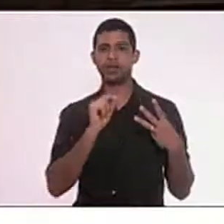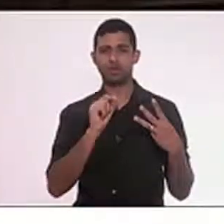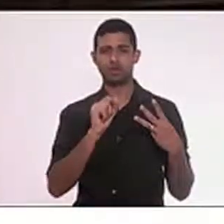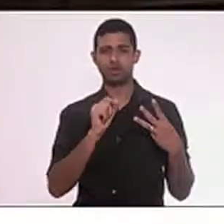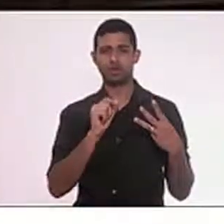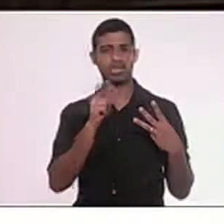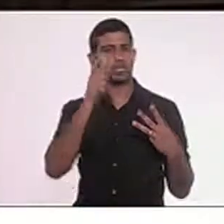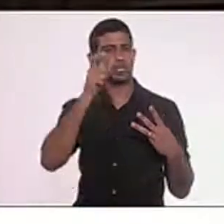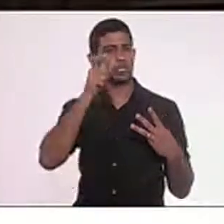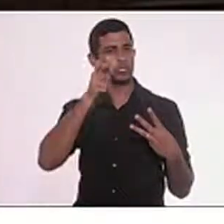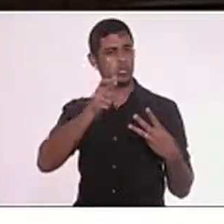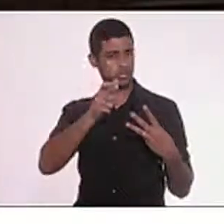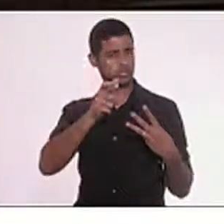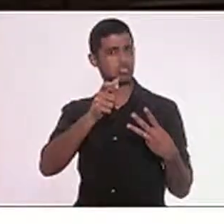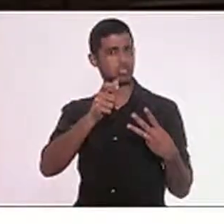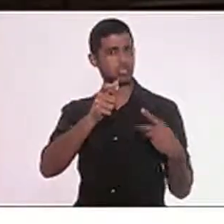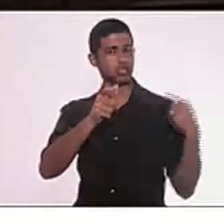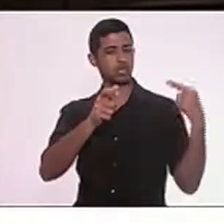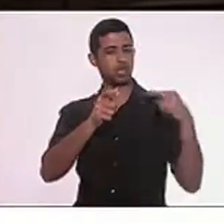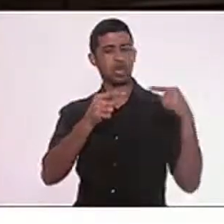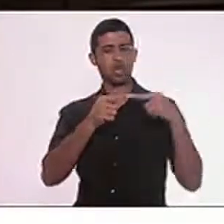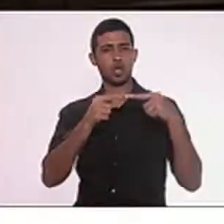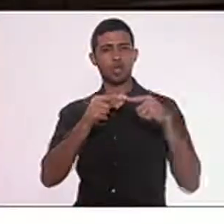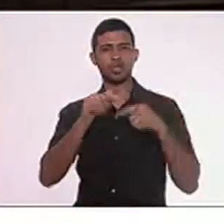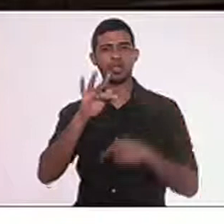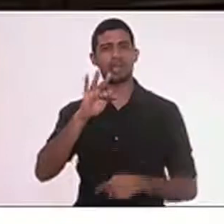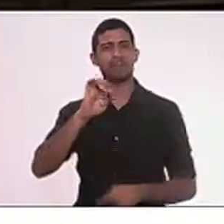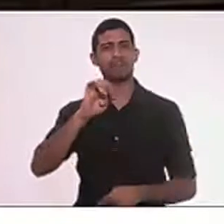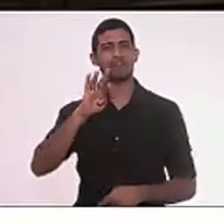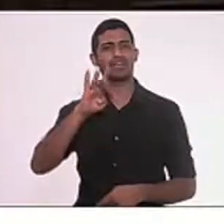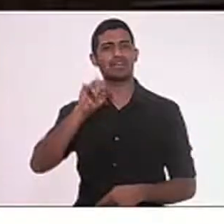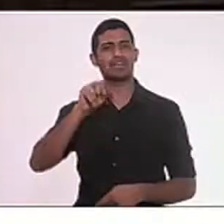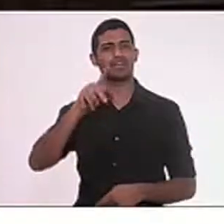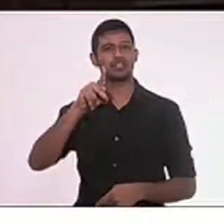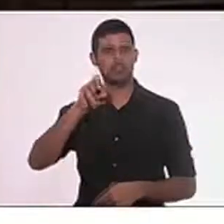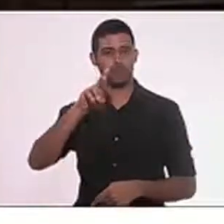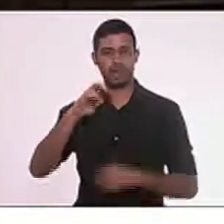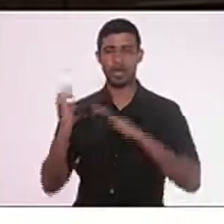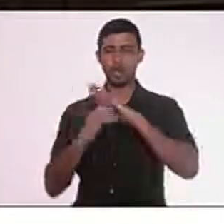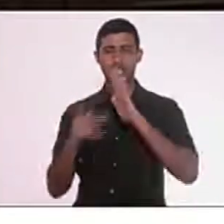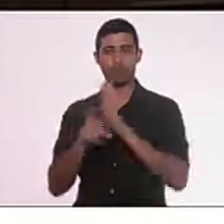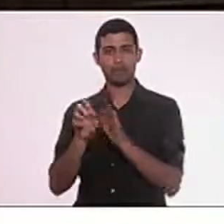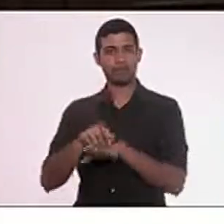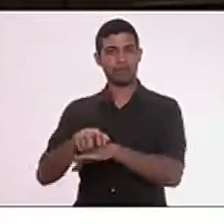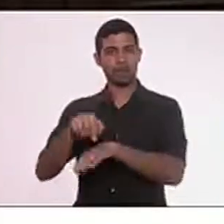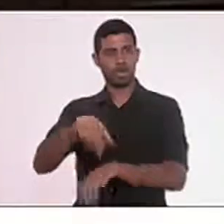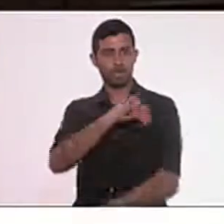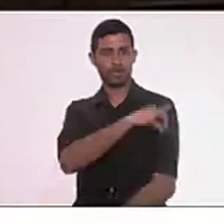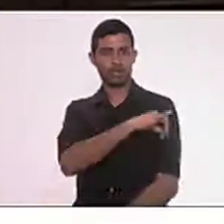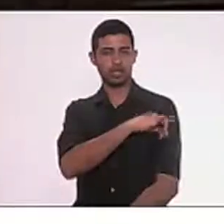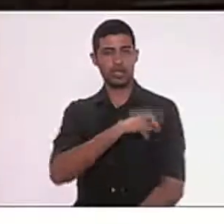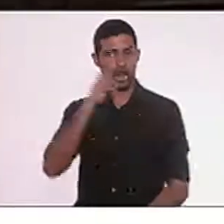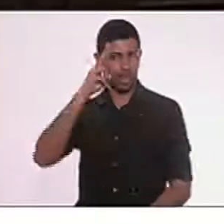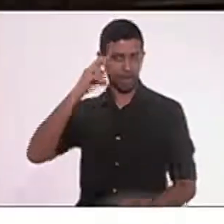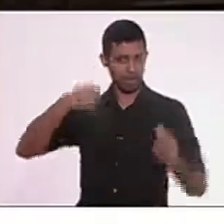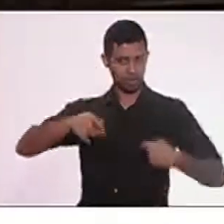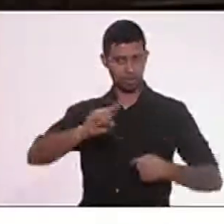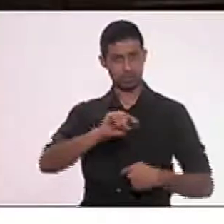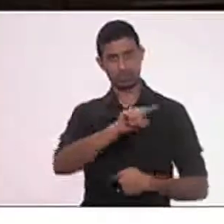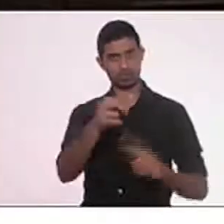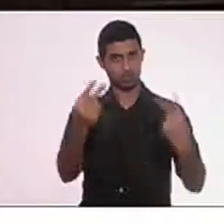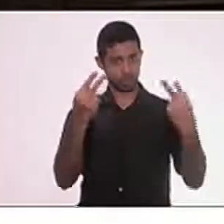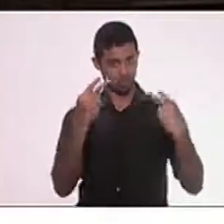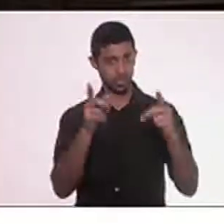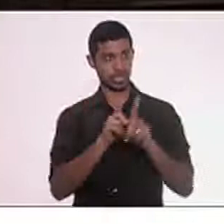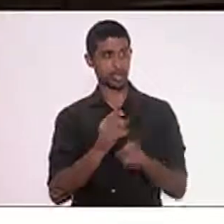os interesses da FETranspor no Rio de Janeiro. Eu não preciso lembrar quem nos assiste, muito menos a Vossa Excelência